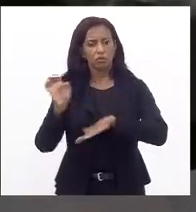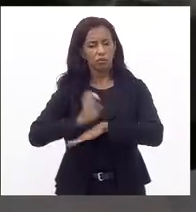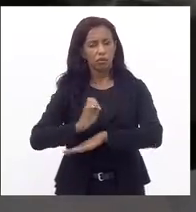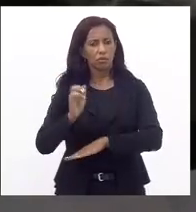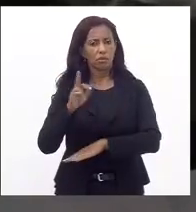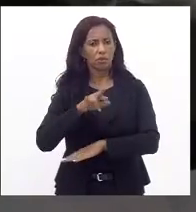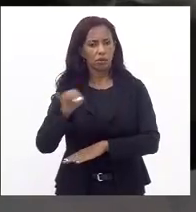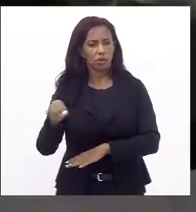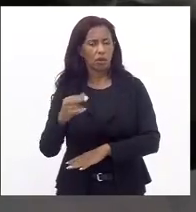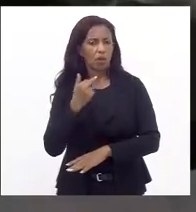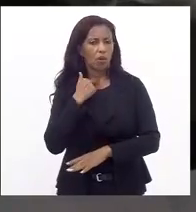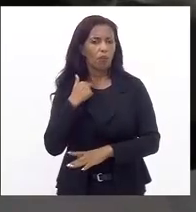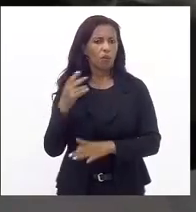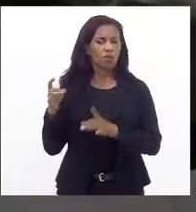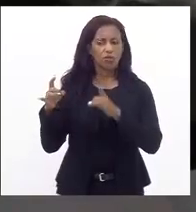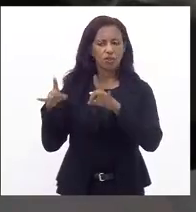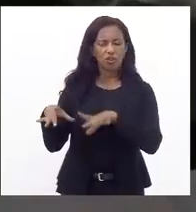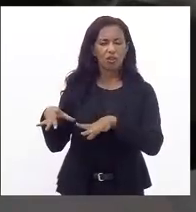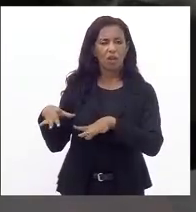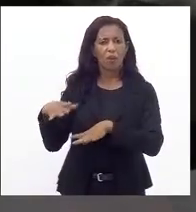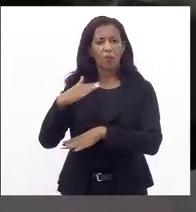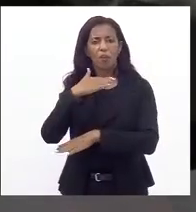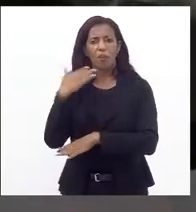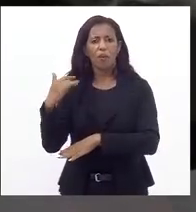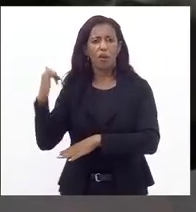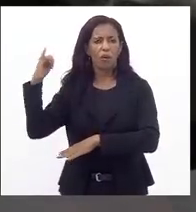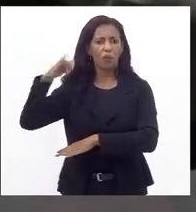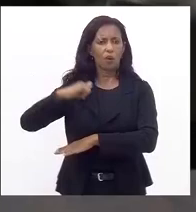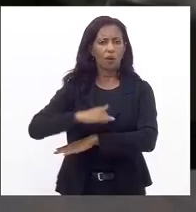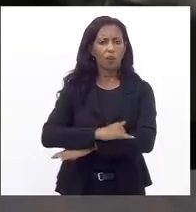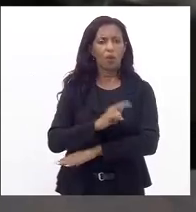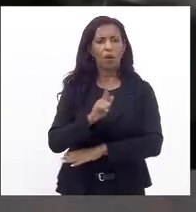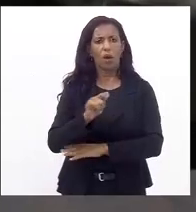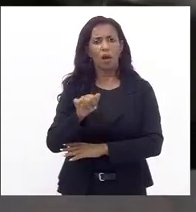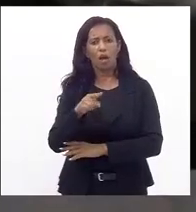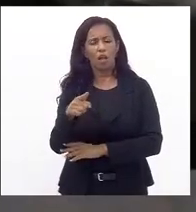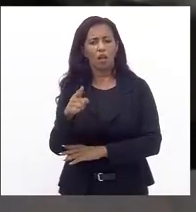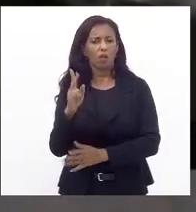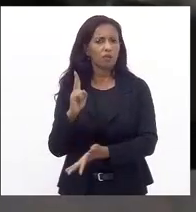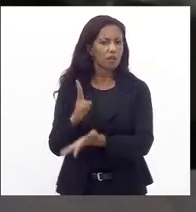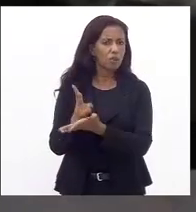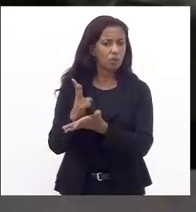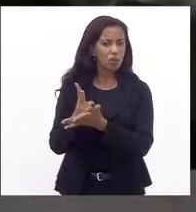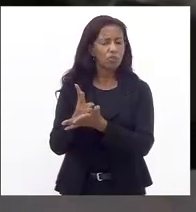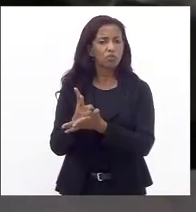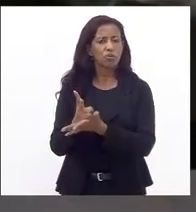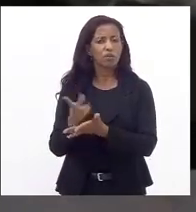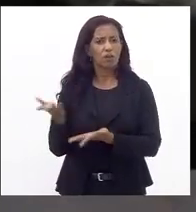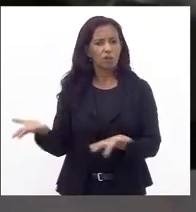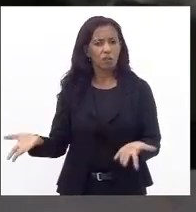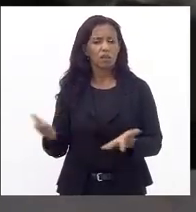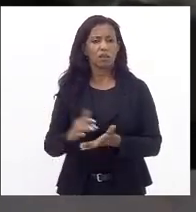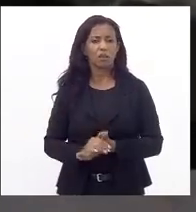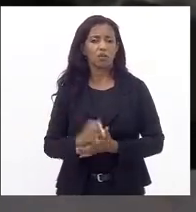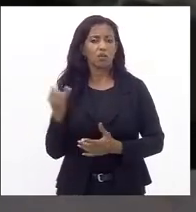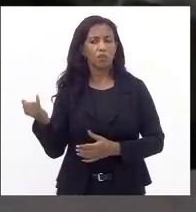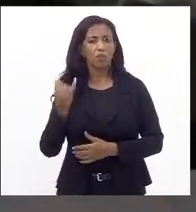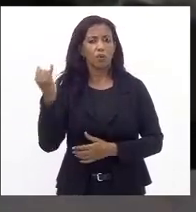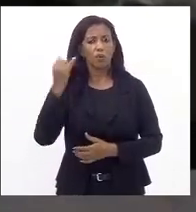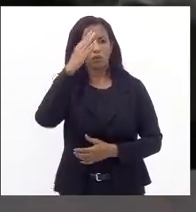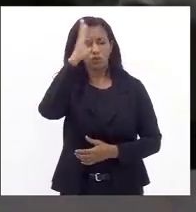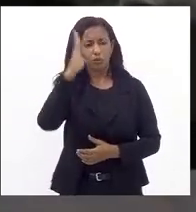precisamos deixar não morreu o Galeão é muito importante presidente que o Galeão continue sendo um Hub é importante o